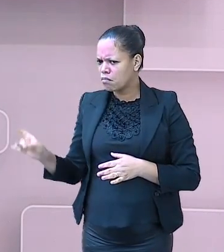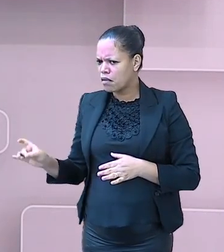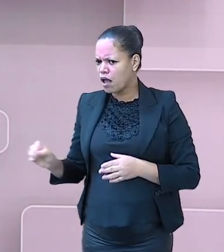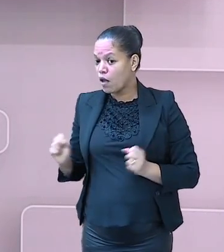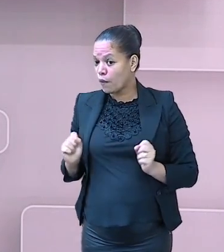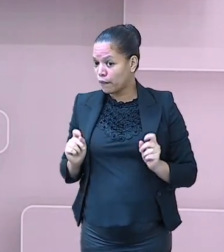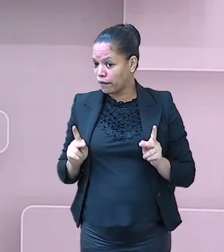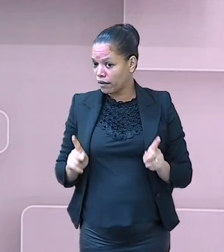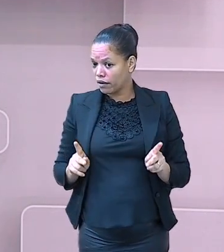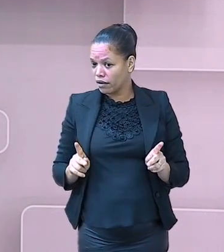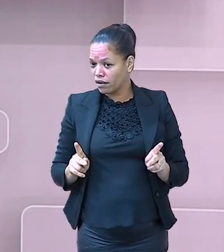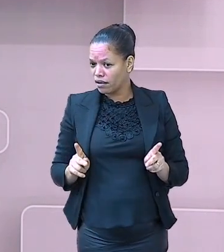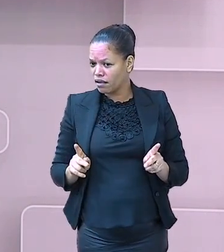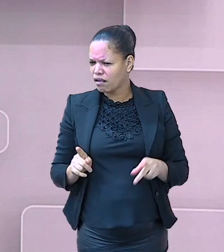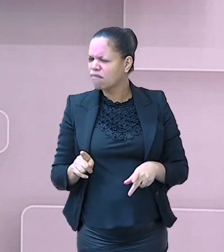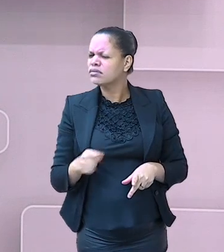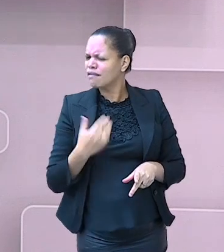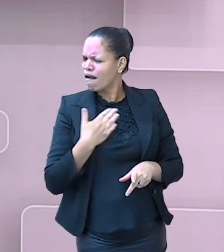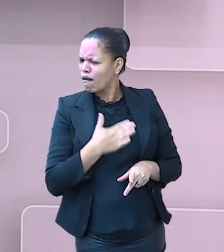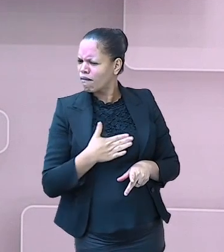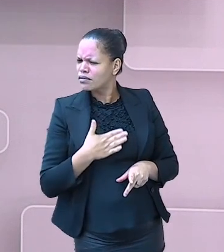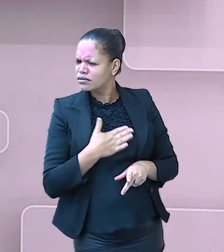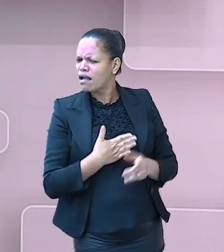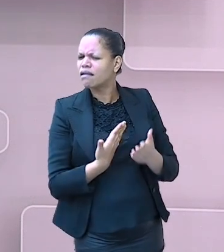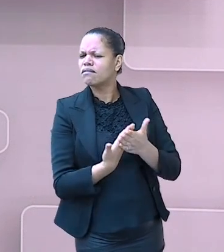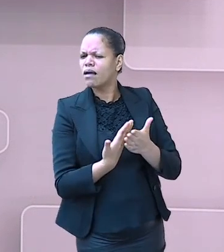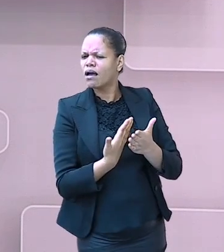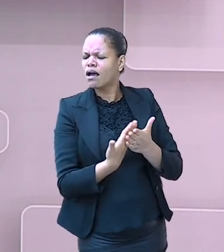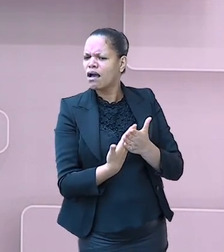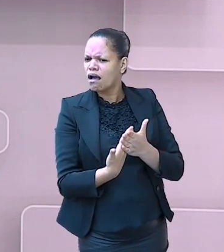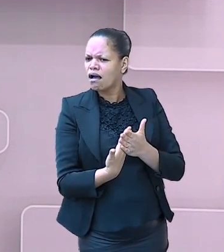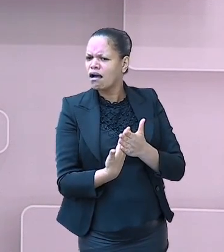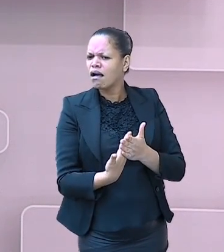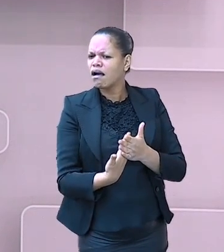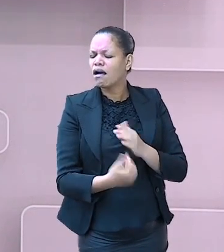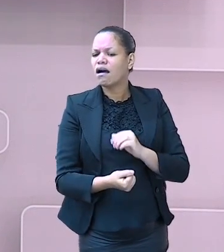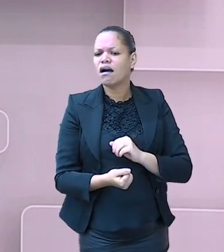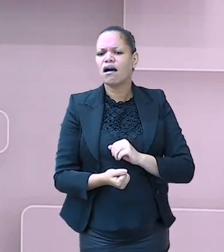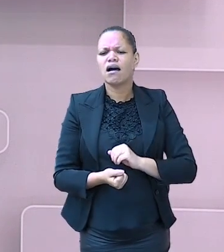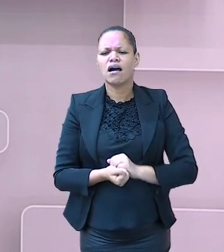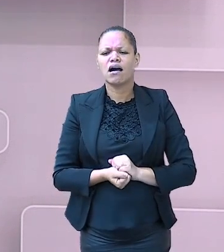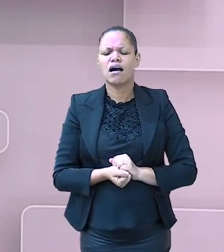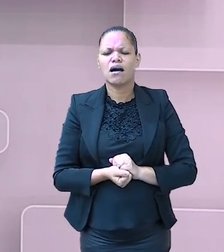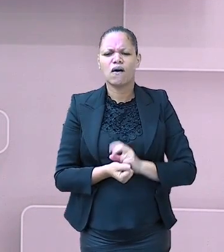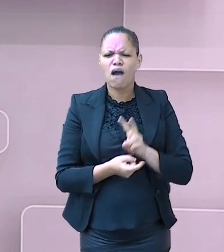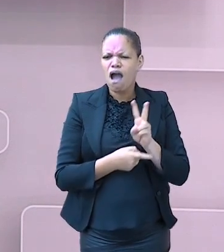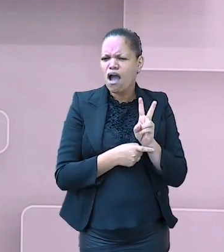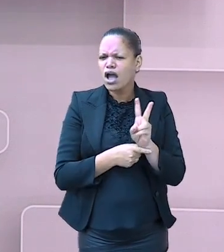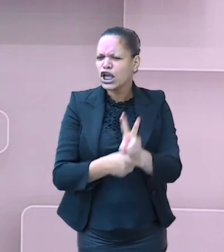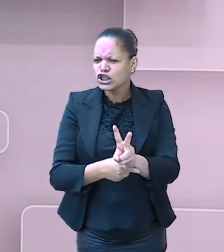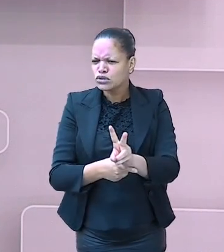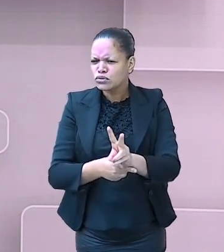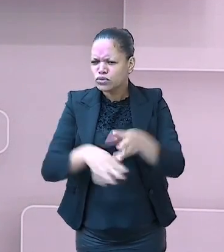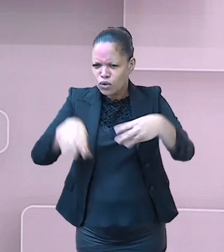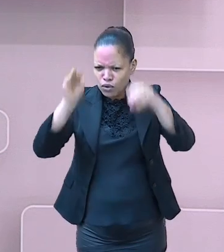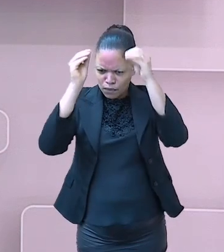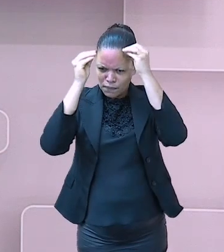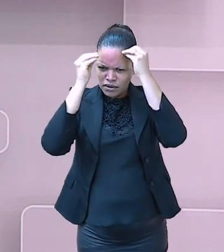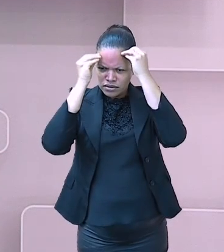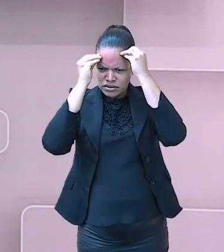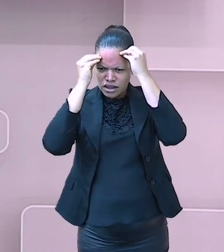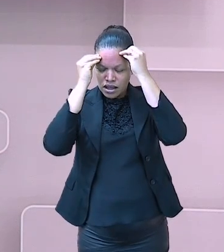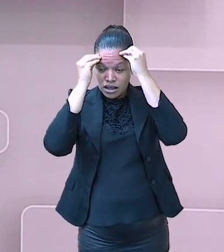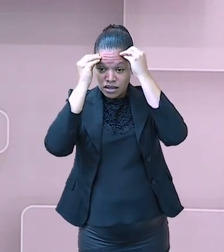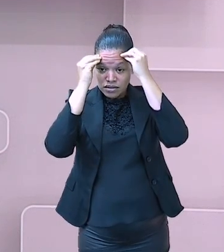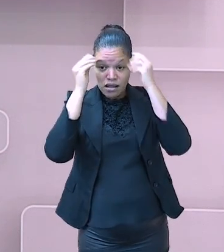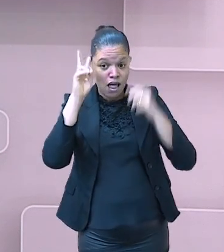Espero que vocês tenham gostado da nossa aula, espero que aqui tenha contribuído com o aprendizado de vocês. E